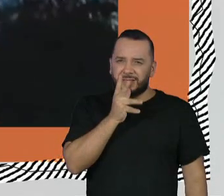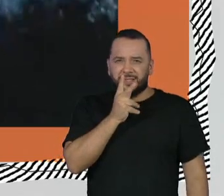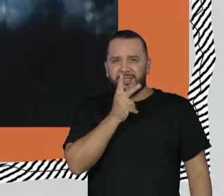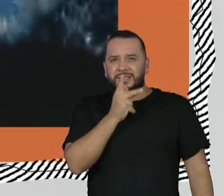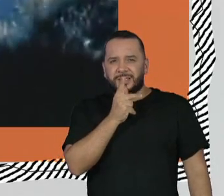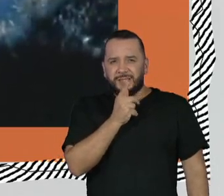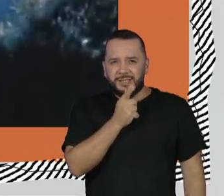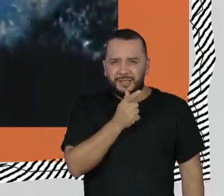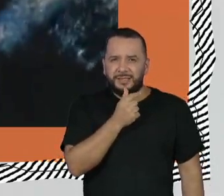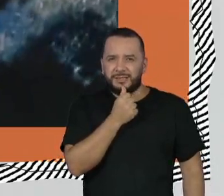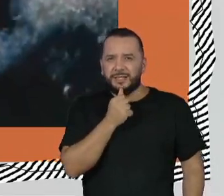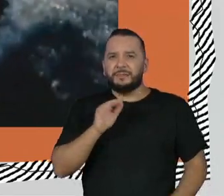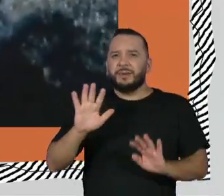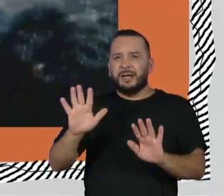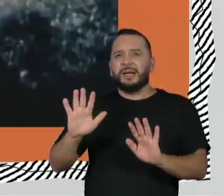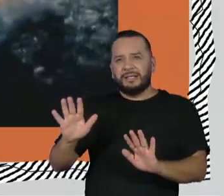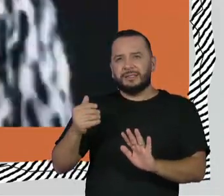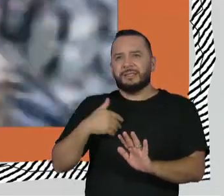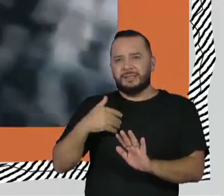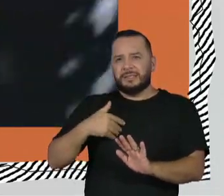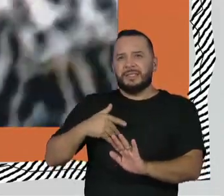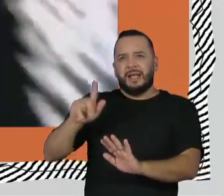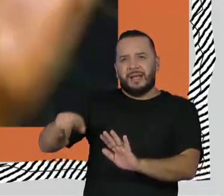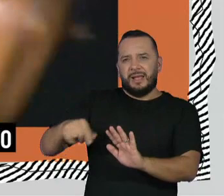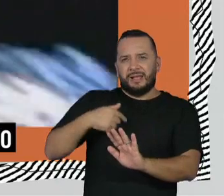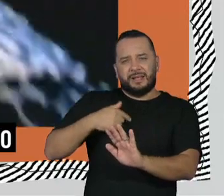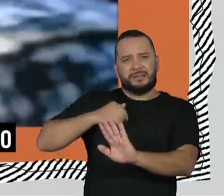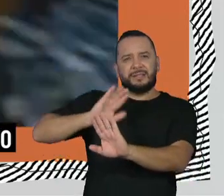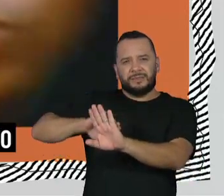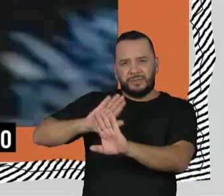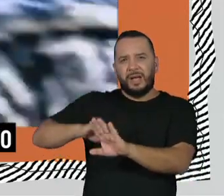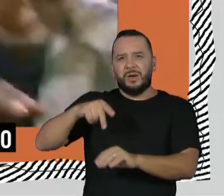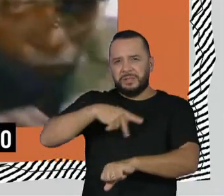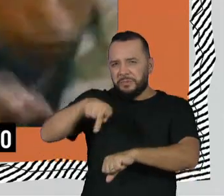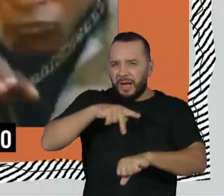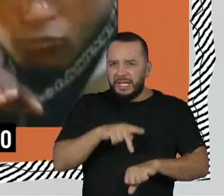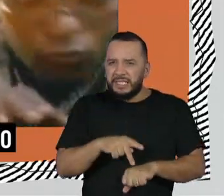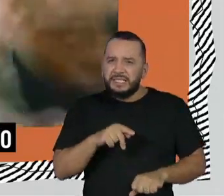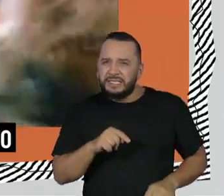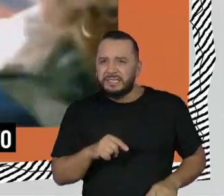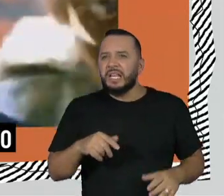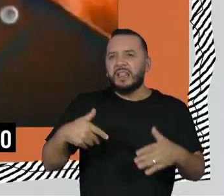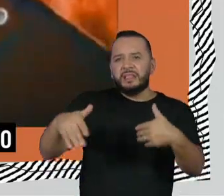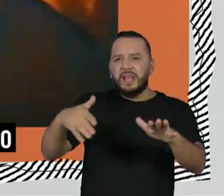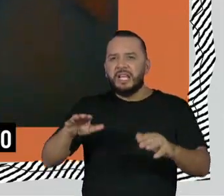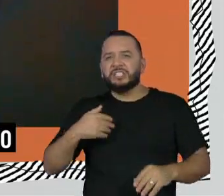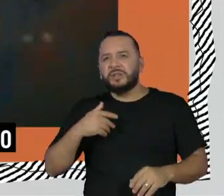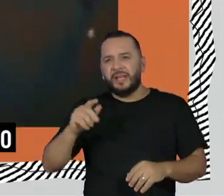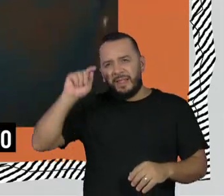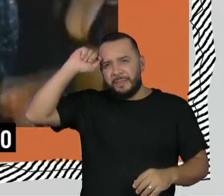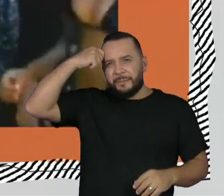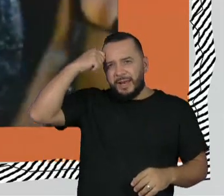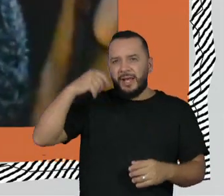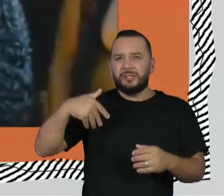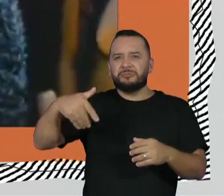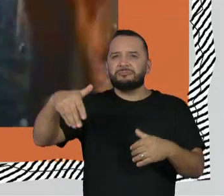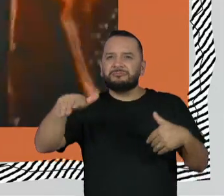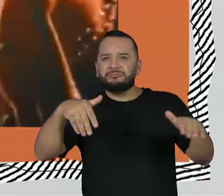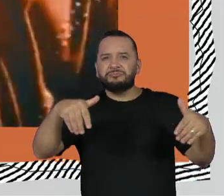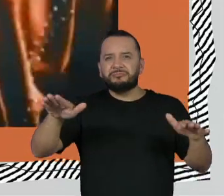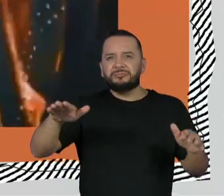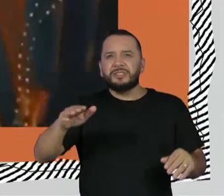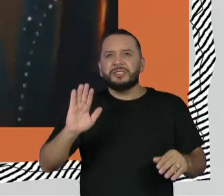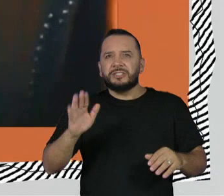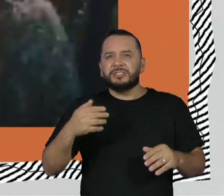lento, mas muito bem intencionado. E esse país vai deixando todo mundo preto e o cabelo